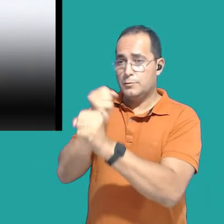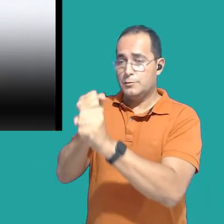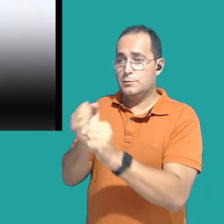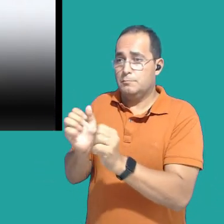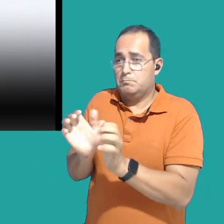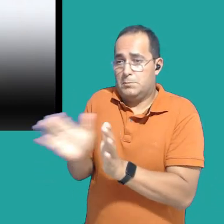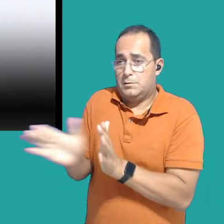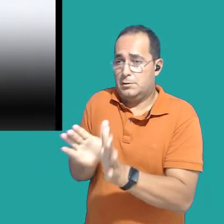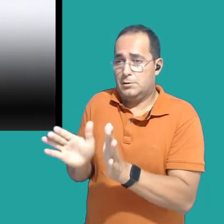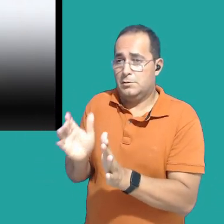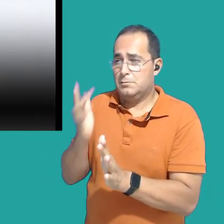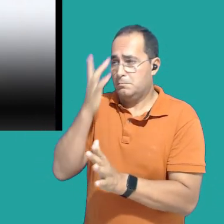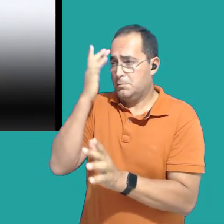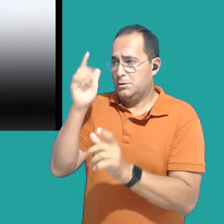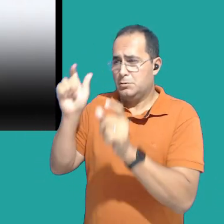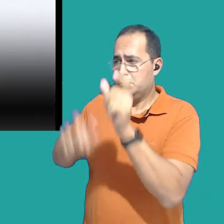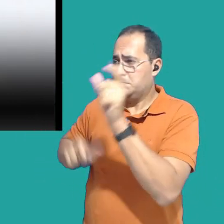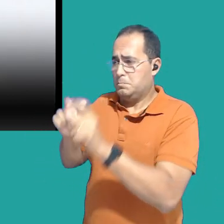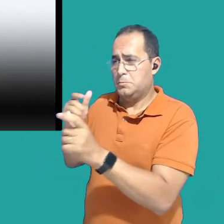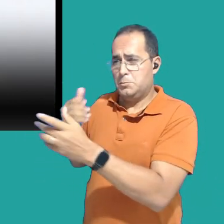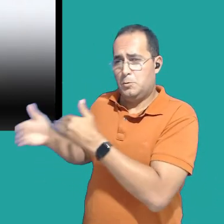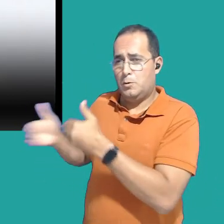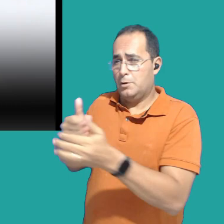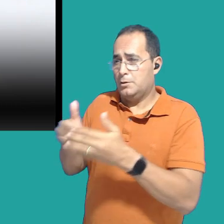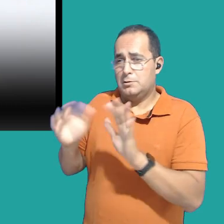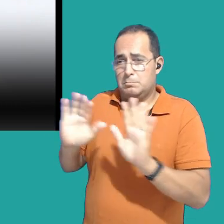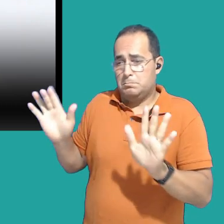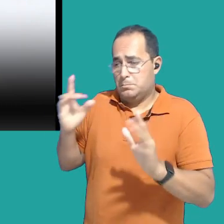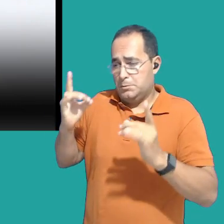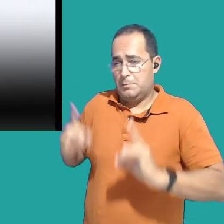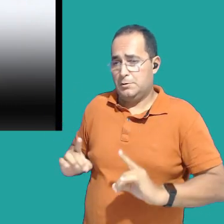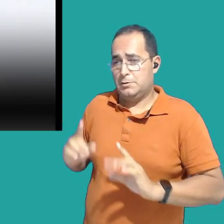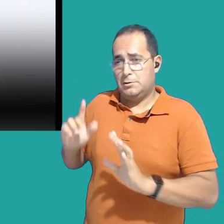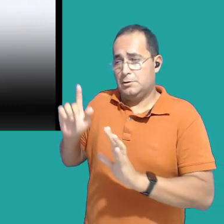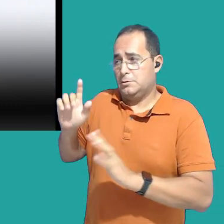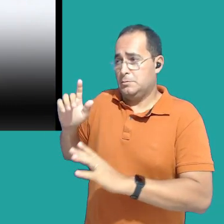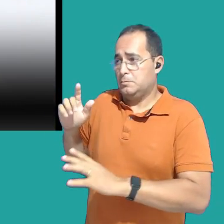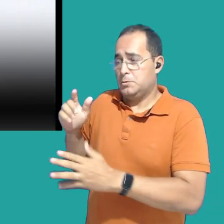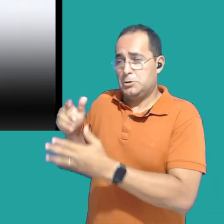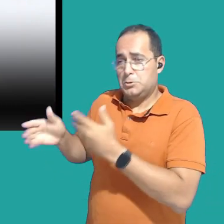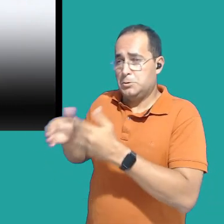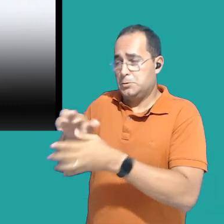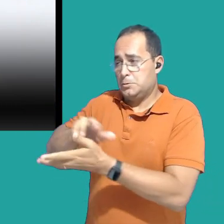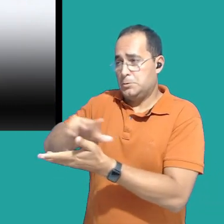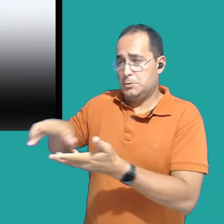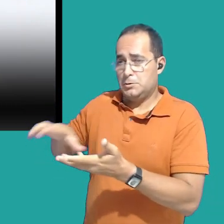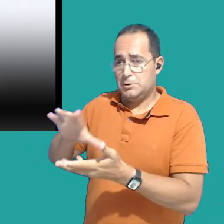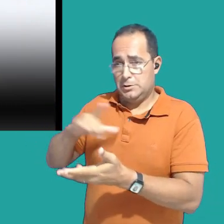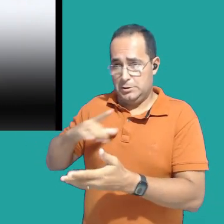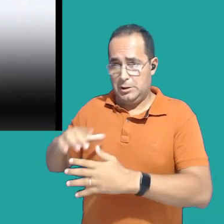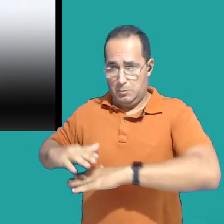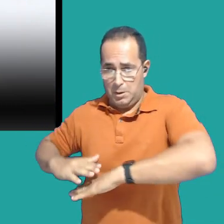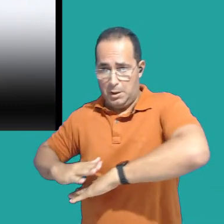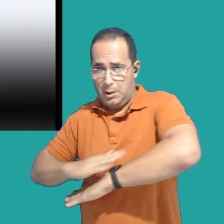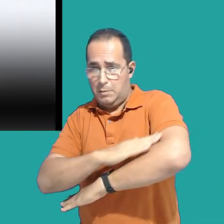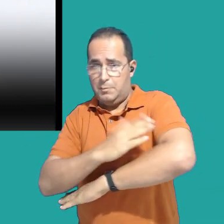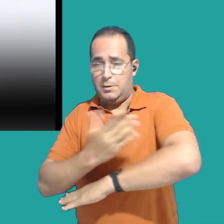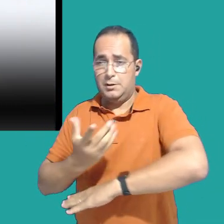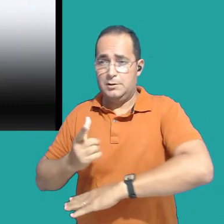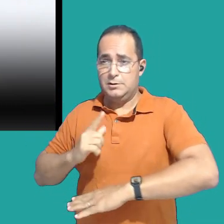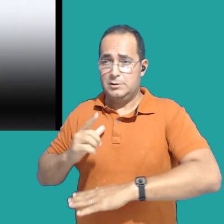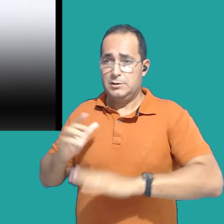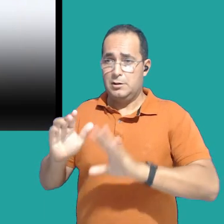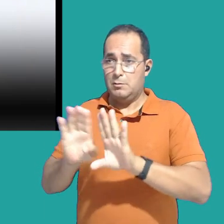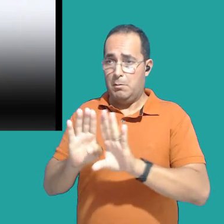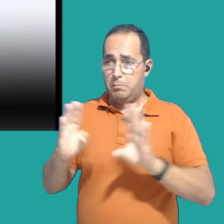ou construir um ambiente acessível para todas as pessoas, independente da deficiência. Uhum. Porque se tem uma